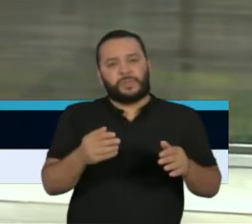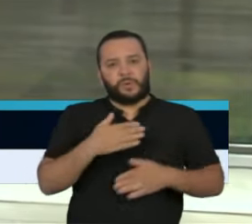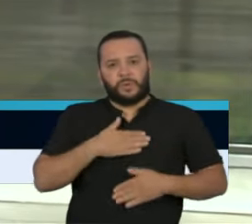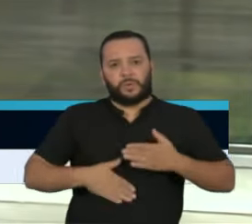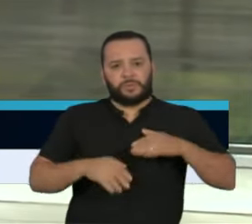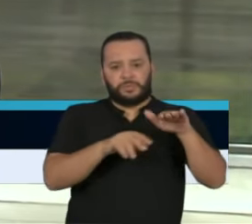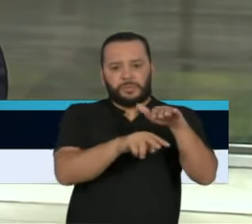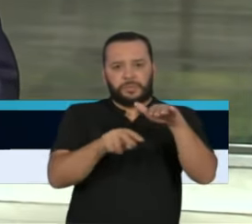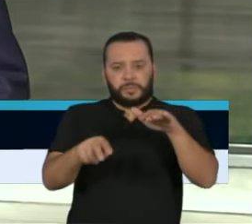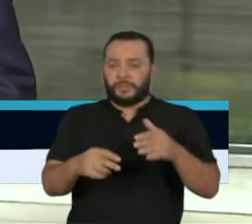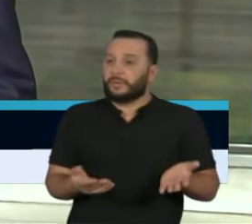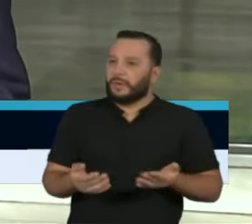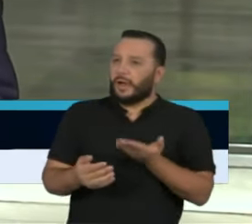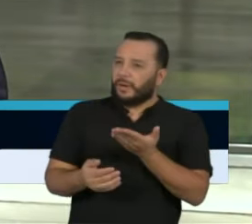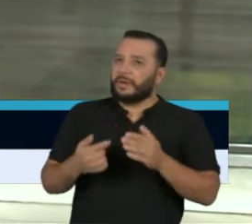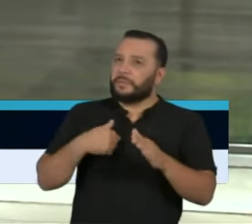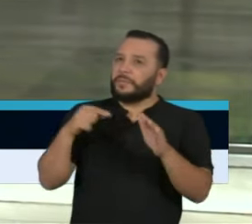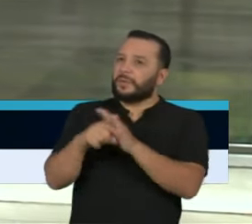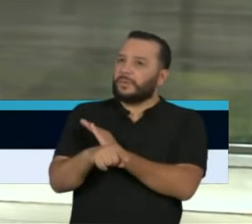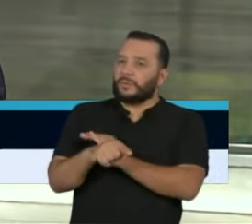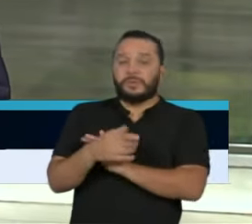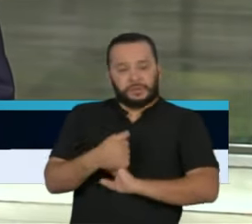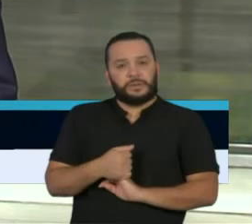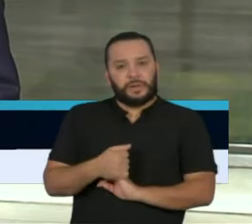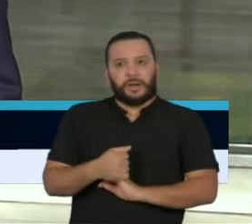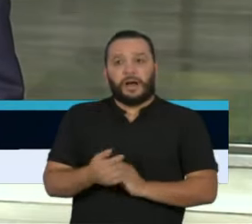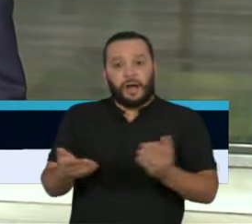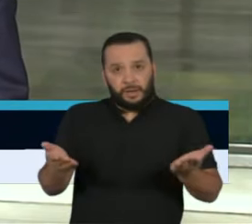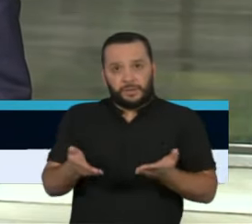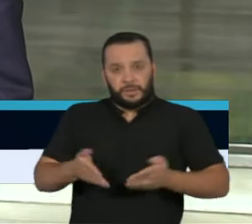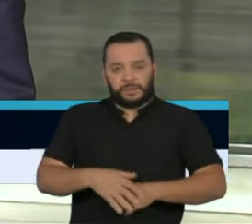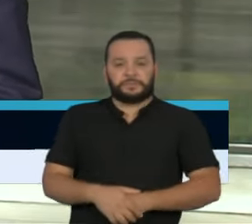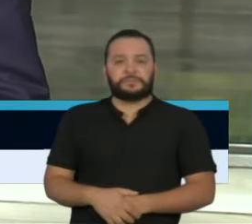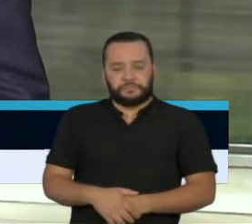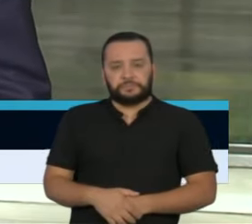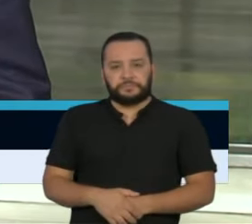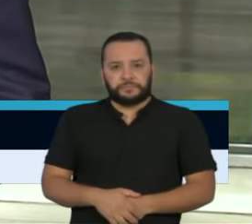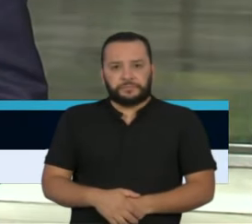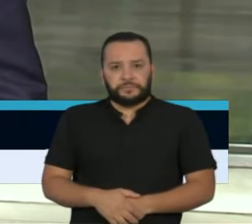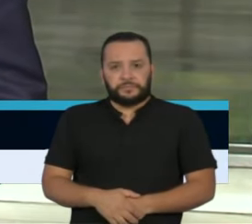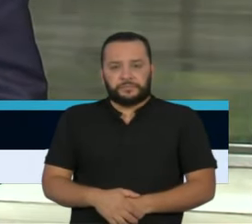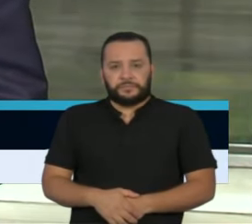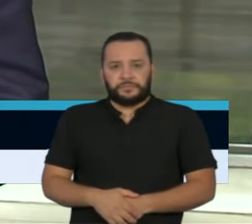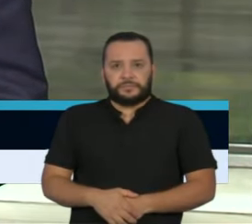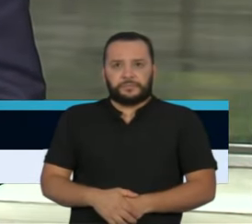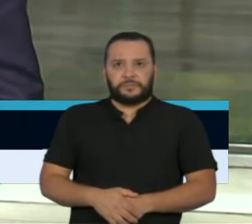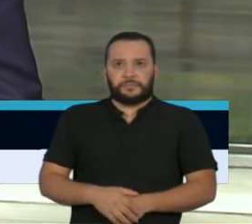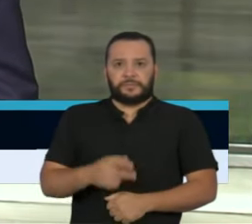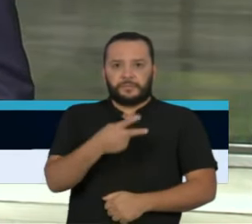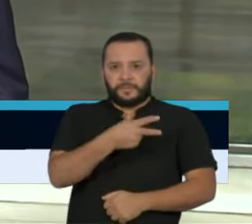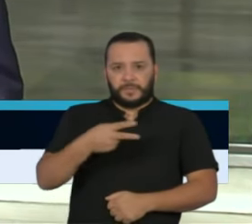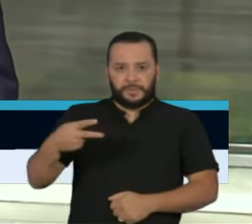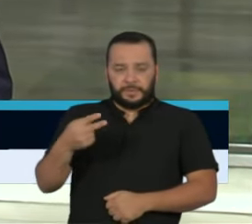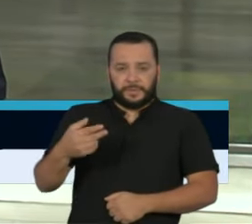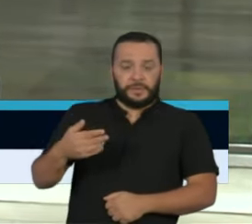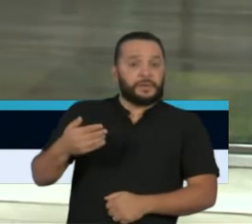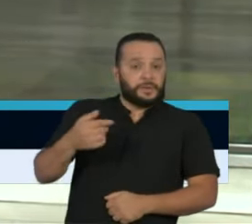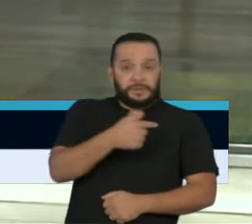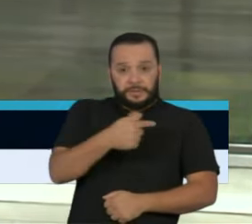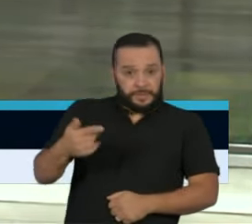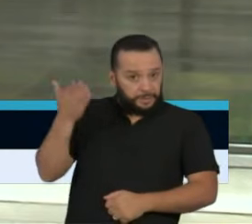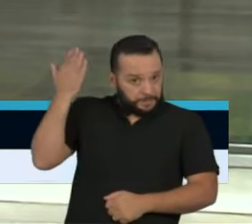você aqui na tela e a sua pergunta será formulada agora. Ariane, por favor. Na semana passada, o representante do